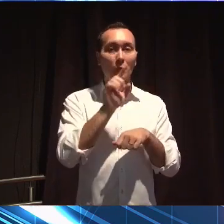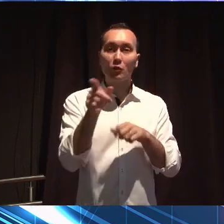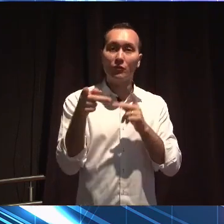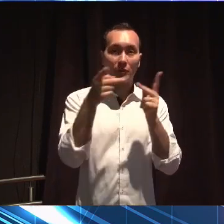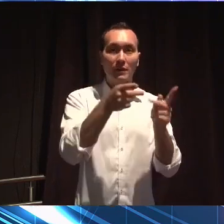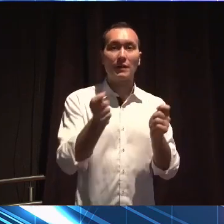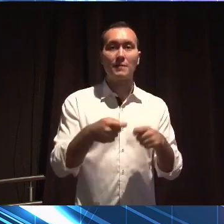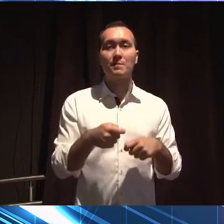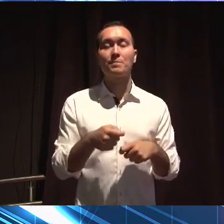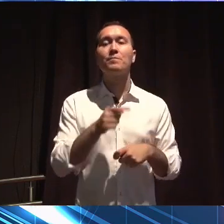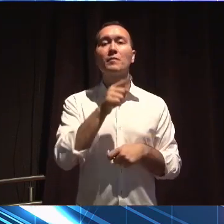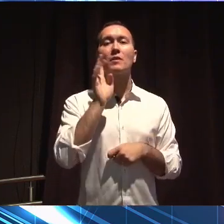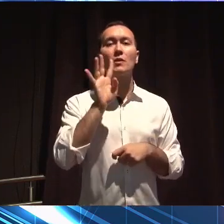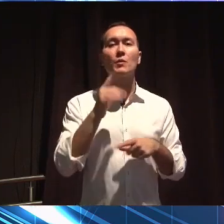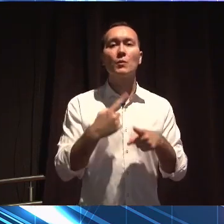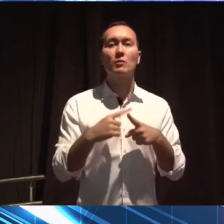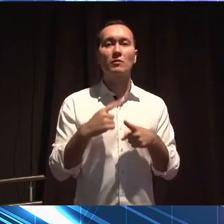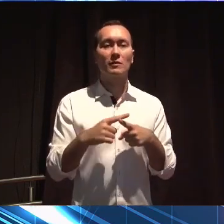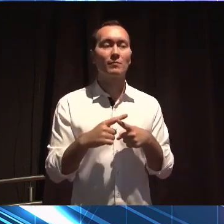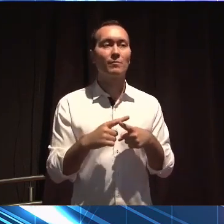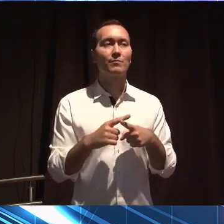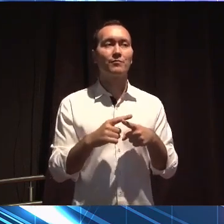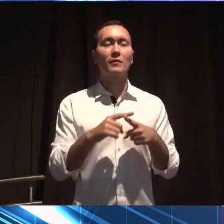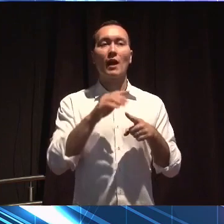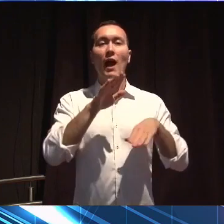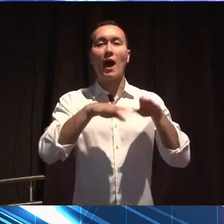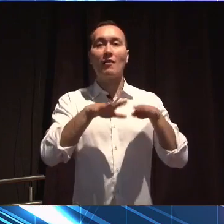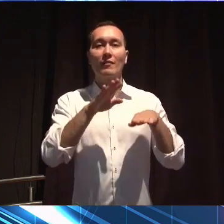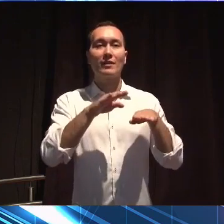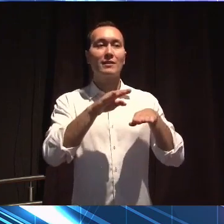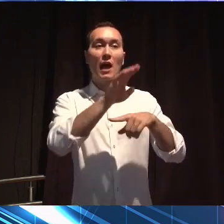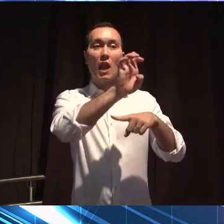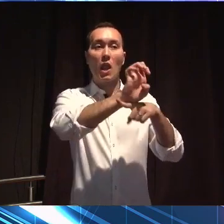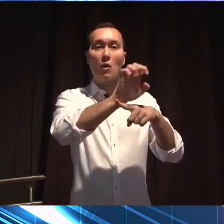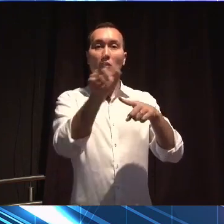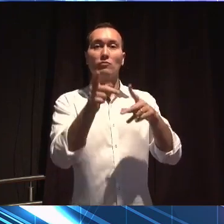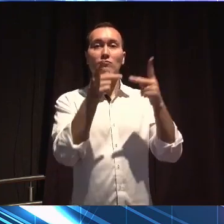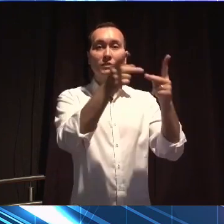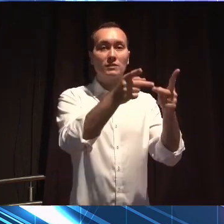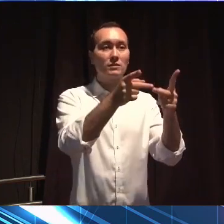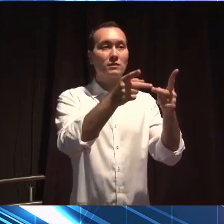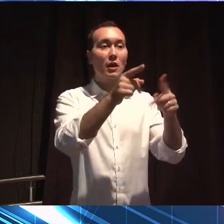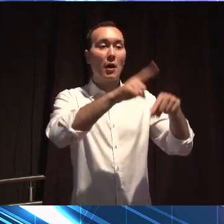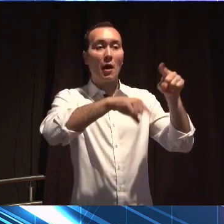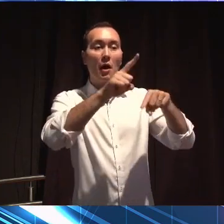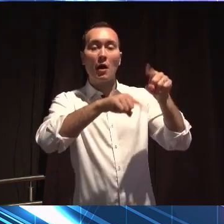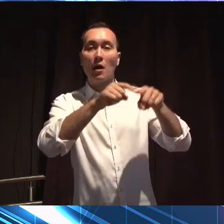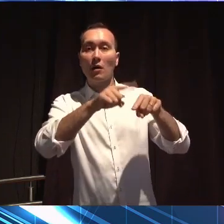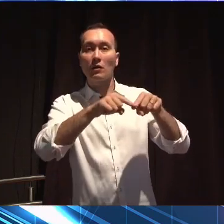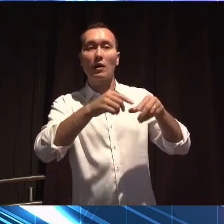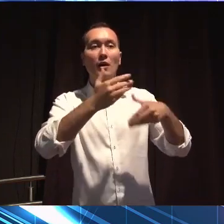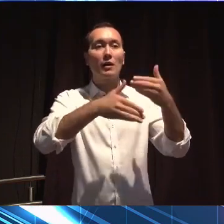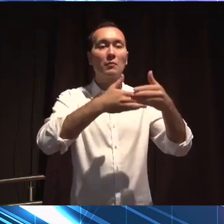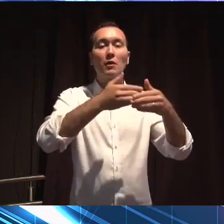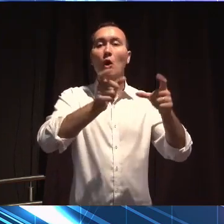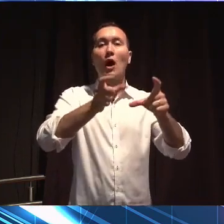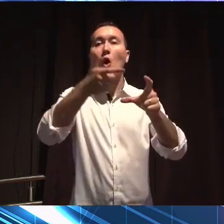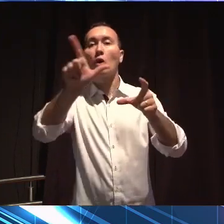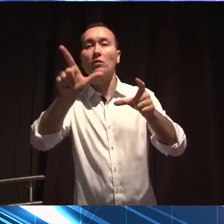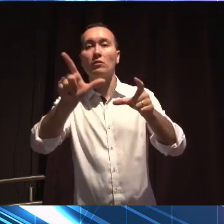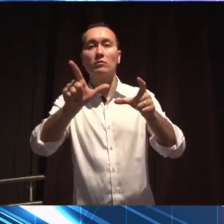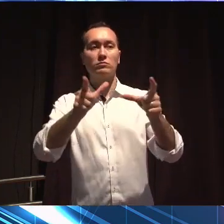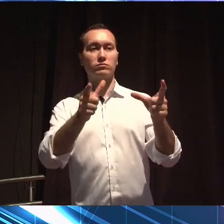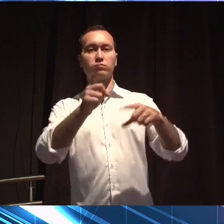interessante, porque cada localidade, a loja da Amazon tem um conjunto diferente de produtos, e isso é bacana, porque as lojas da Amazon não são gigantescas, e a Amazon literalmente vende de